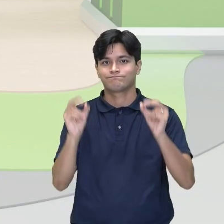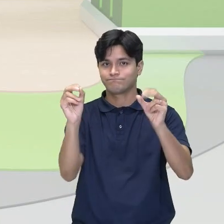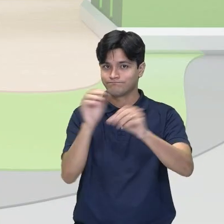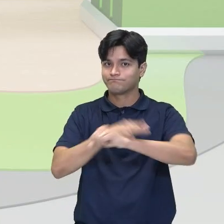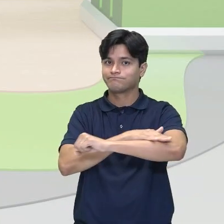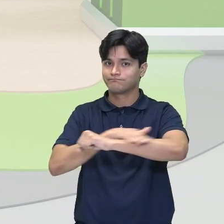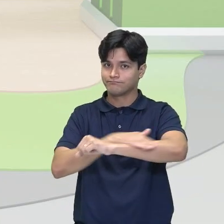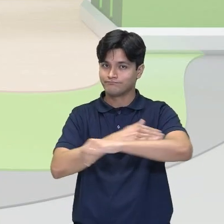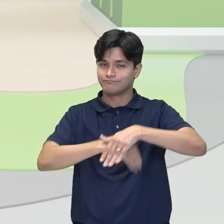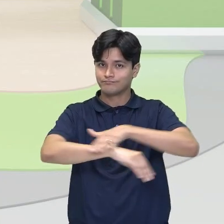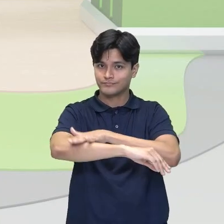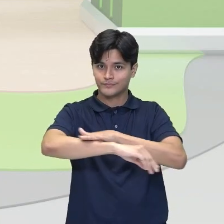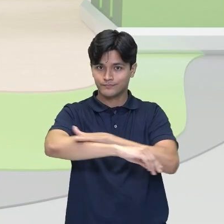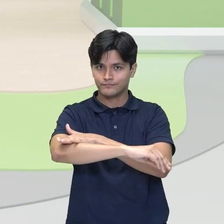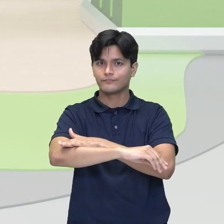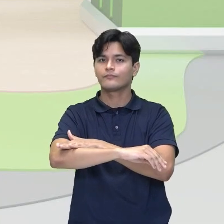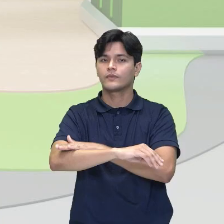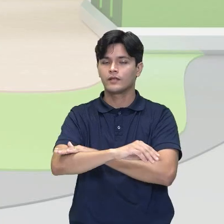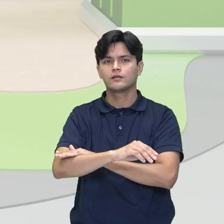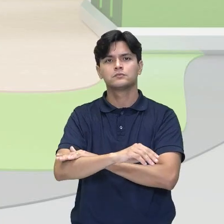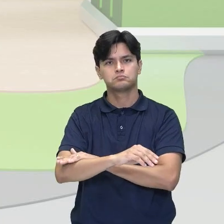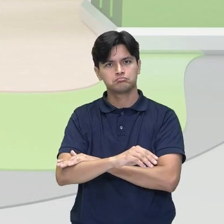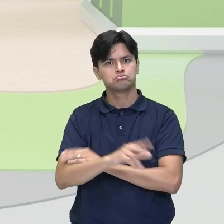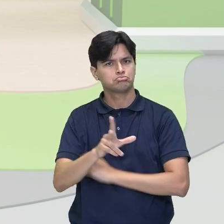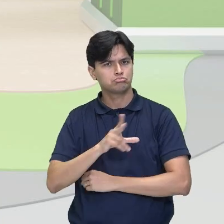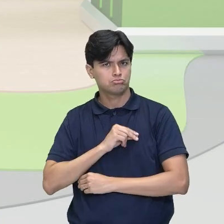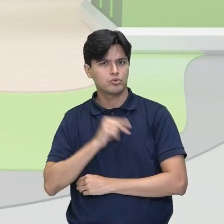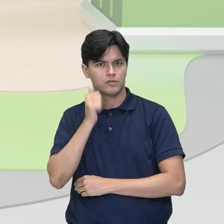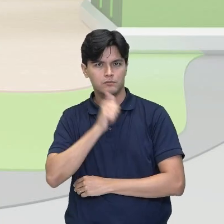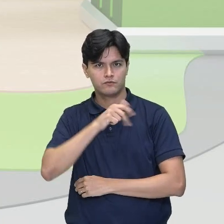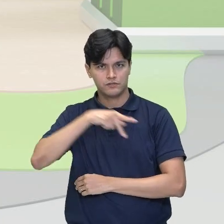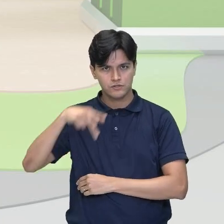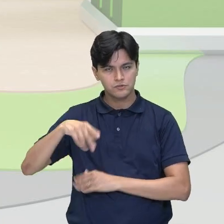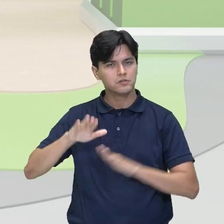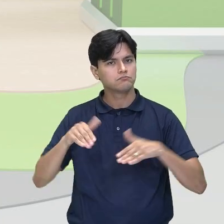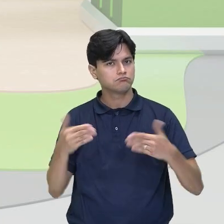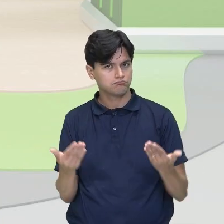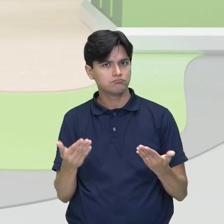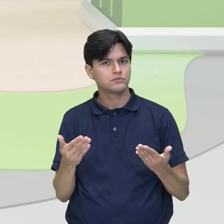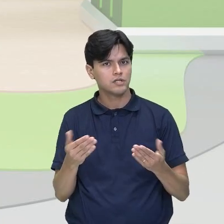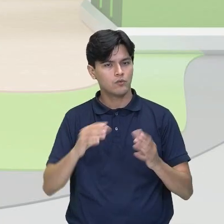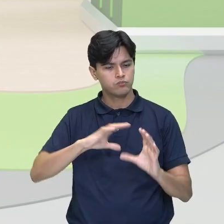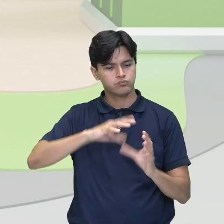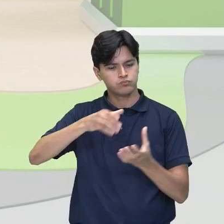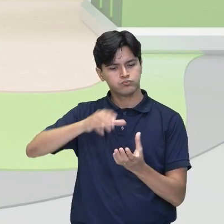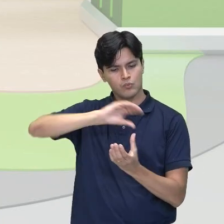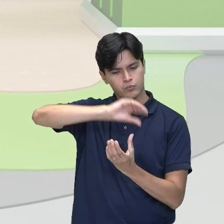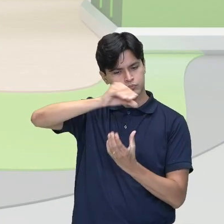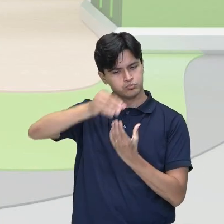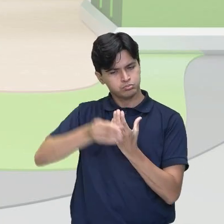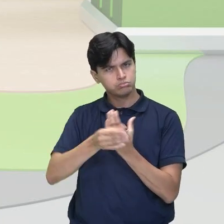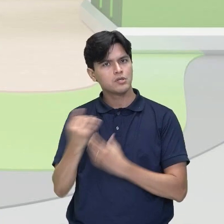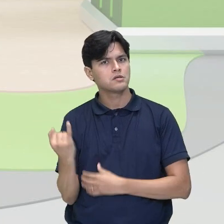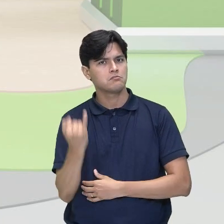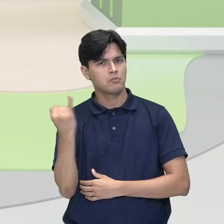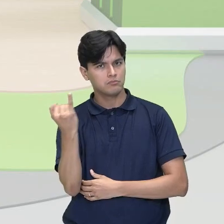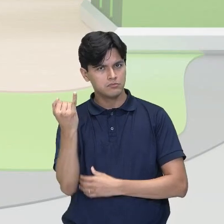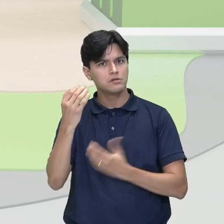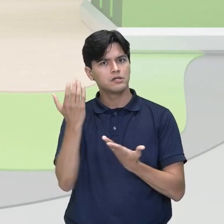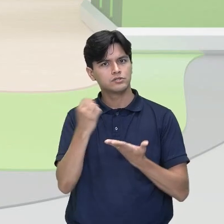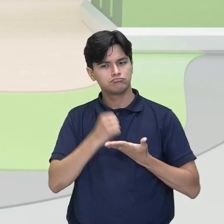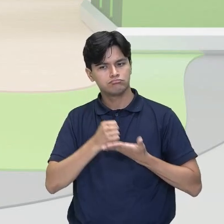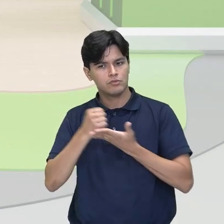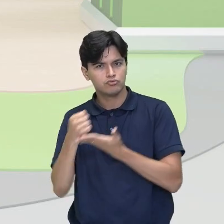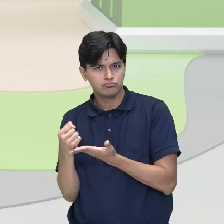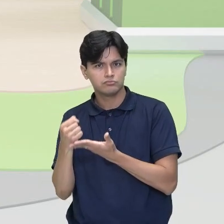camada de ozônio afeta realmente, né, as nossas vidas, não só as nossas vidas, né, pensando no homem como